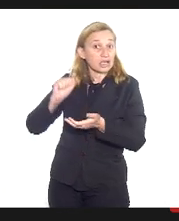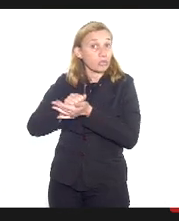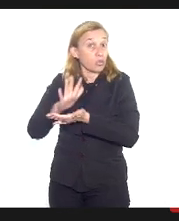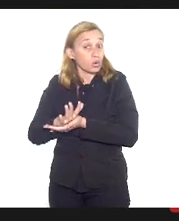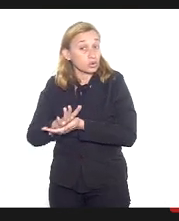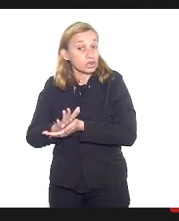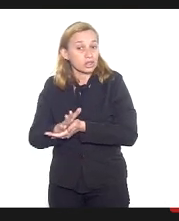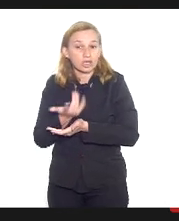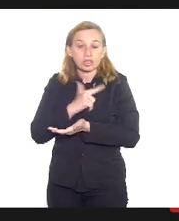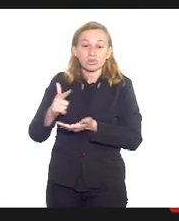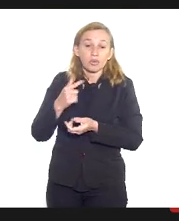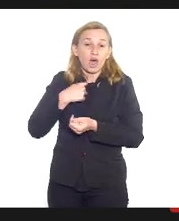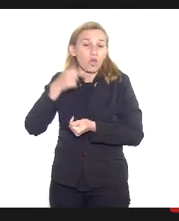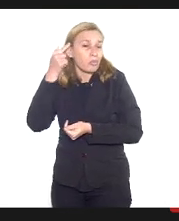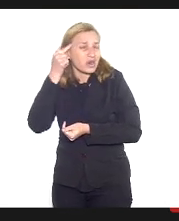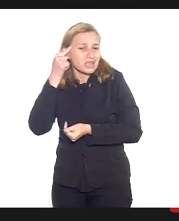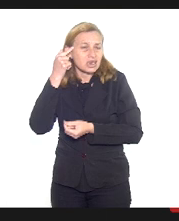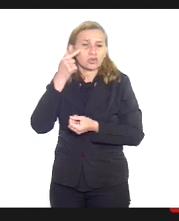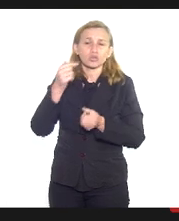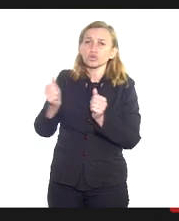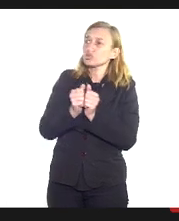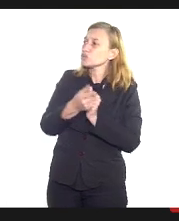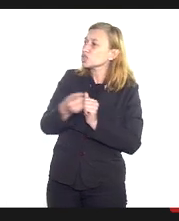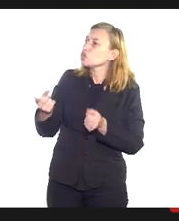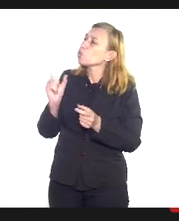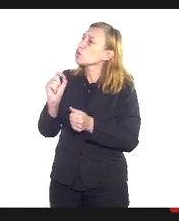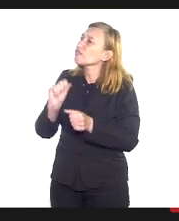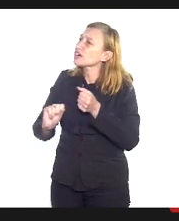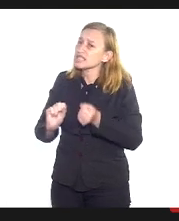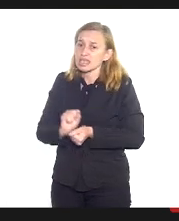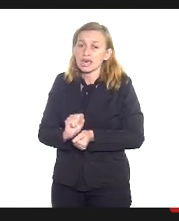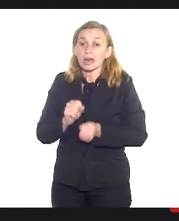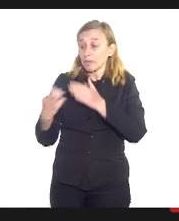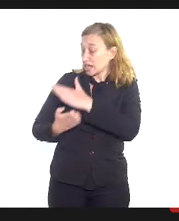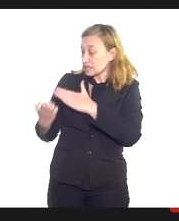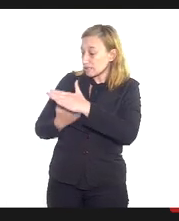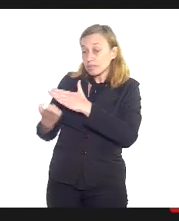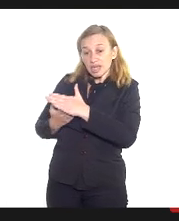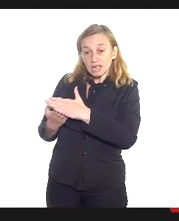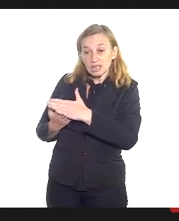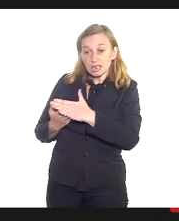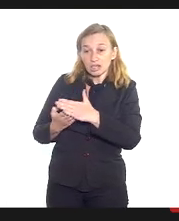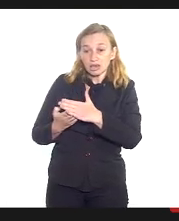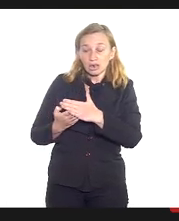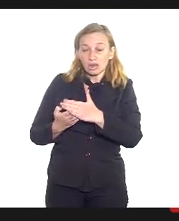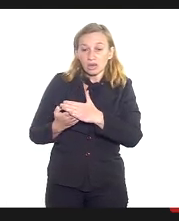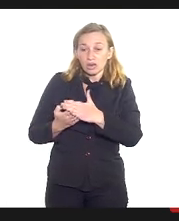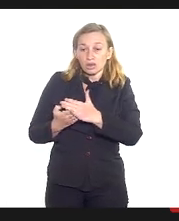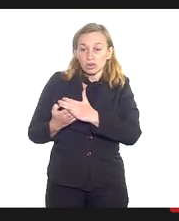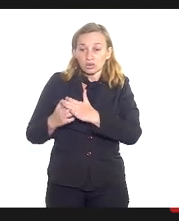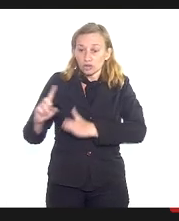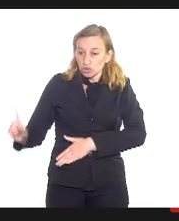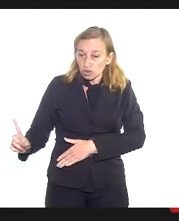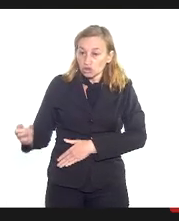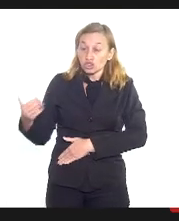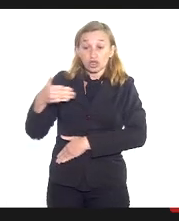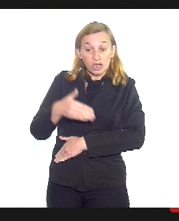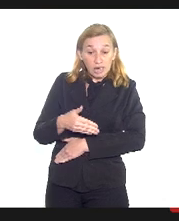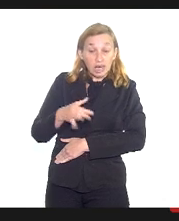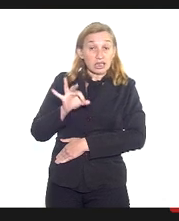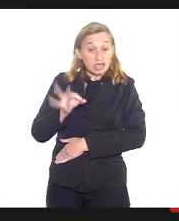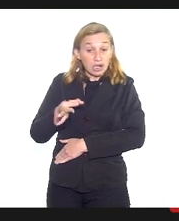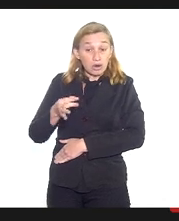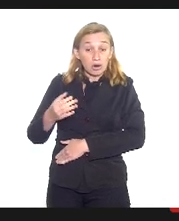temos, então assim, eu estou aqui pensando com os senhores o que poderia ser feito para que as empresas, assim, quando viessem, né, porventura, no